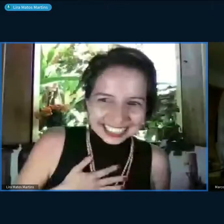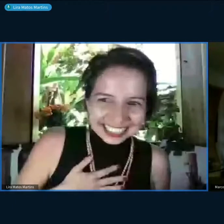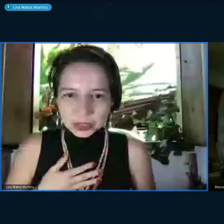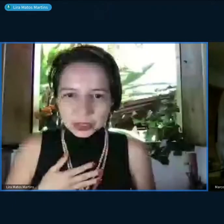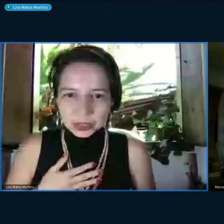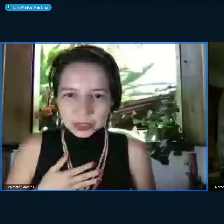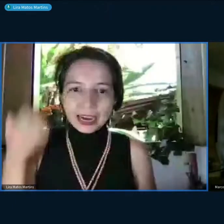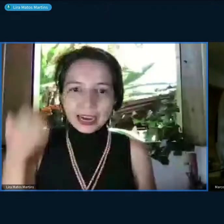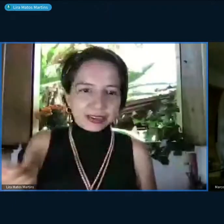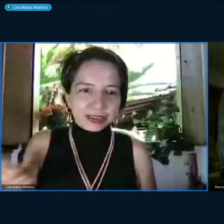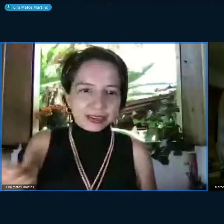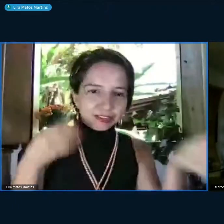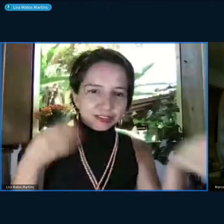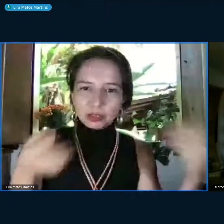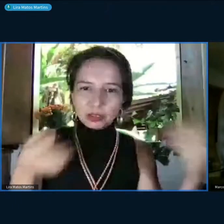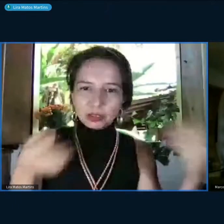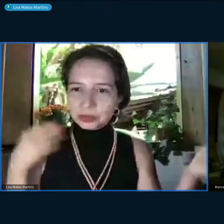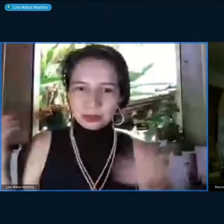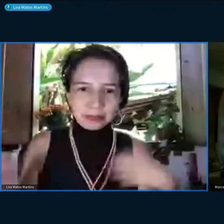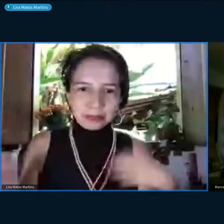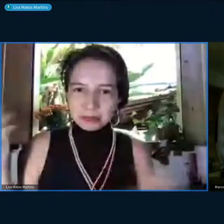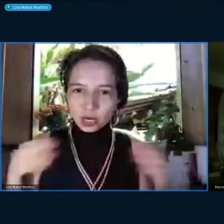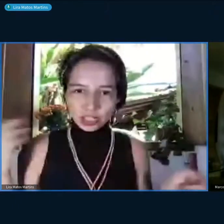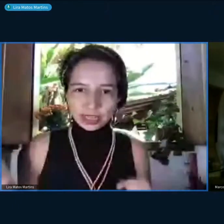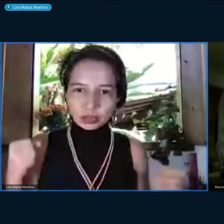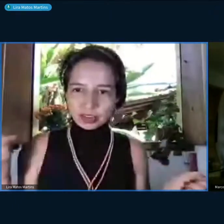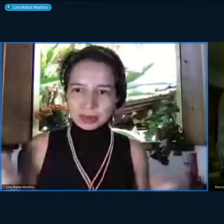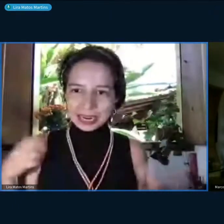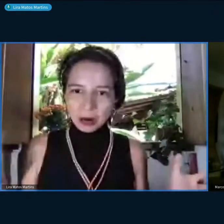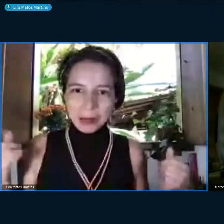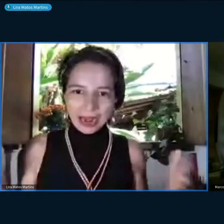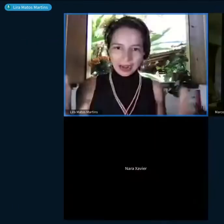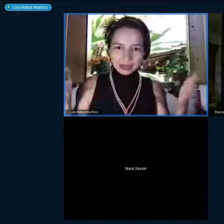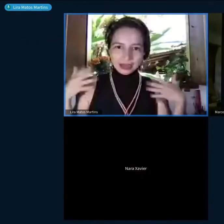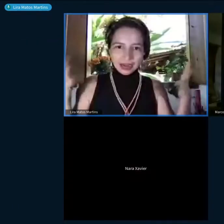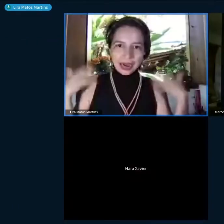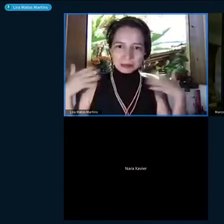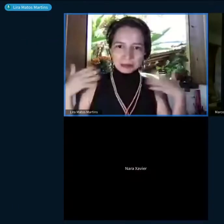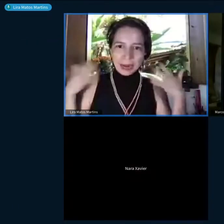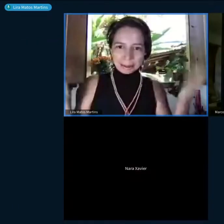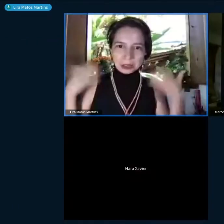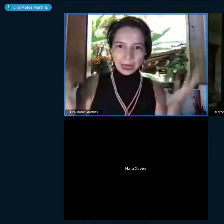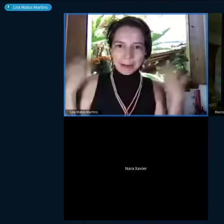ai que nervoso, abre a câmera, vem todo mundo, pelo amor de Deus, vem me acalmar,